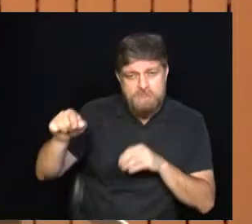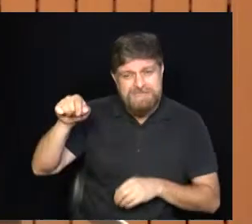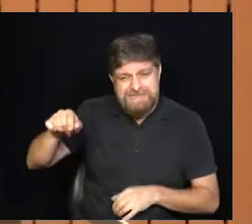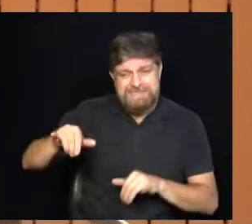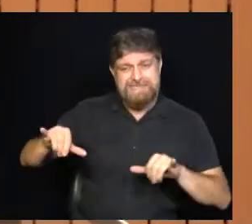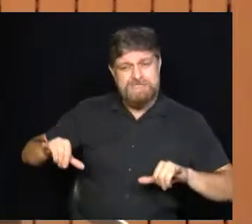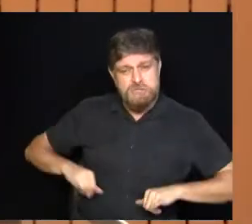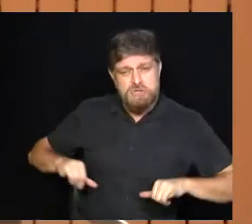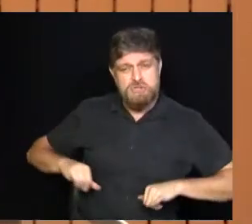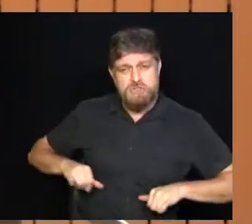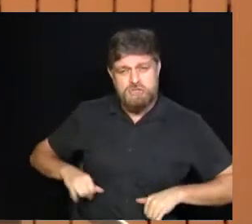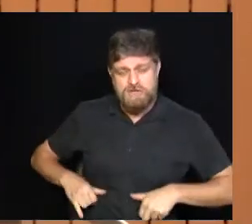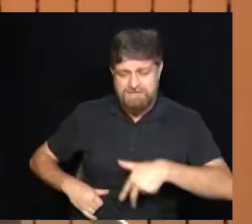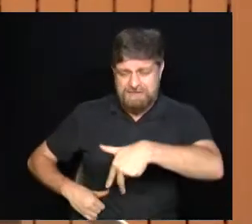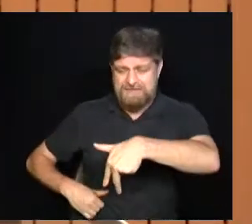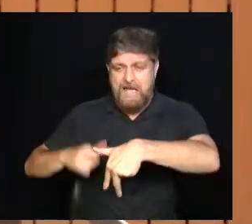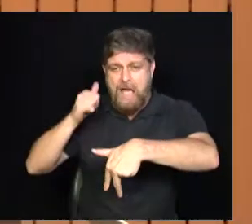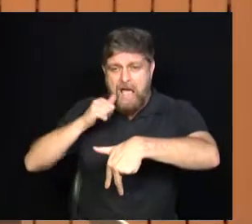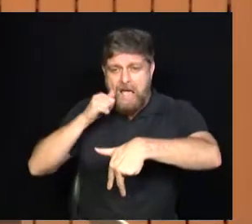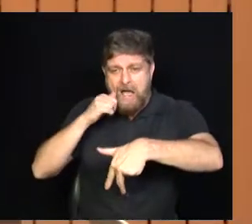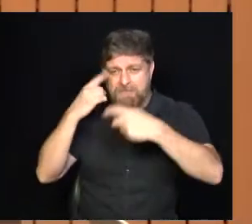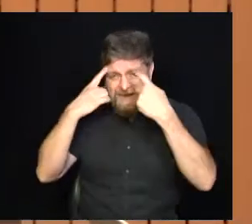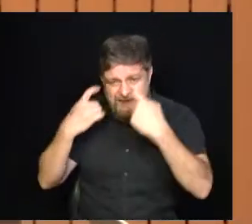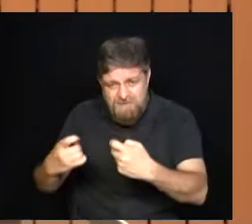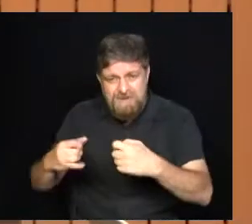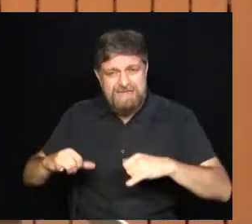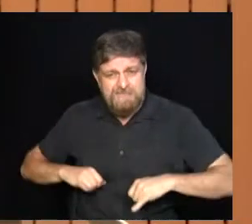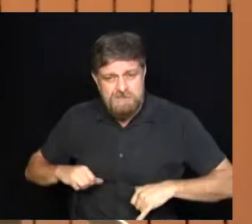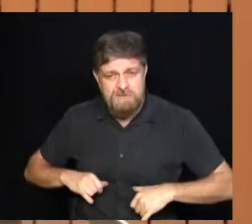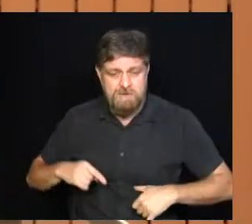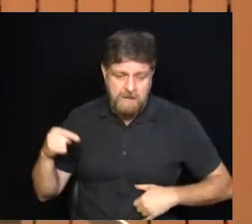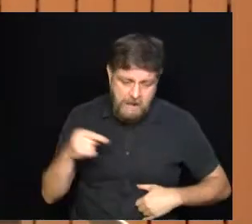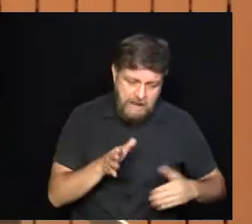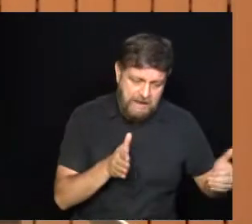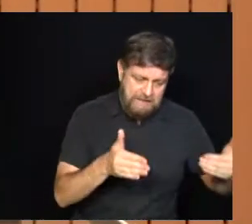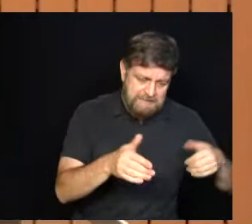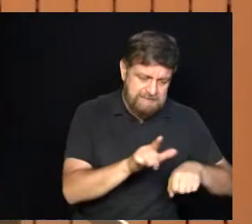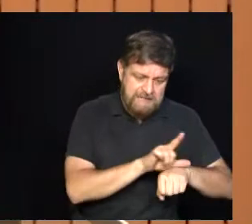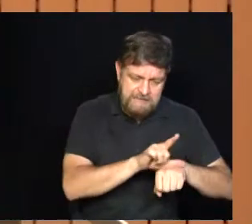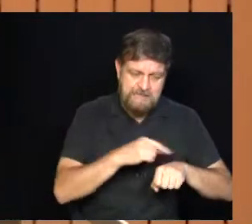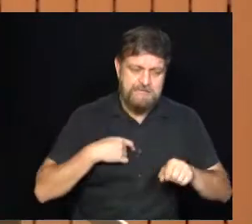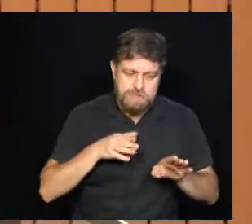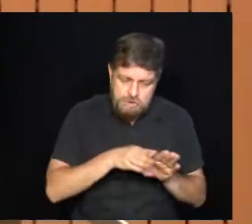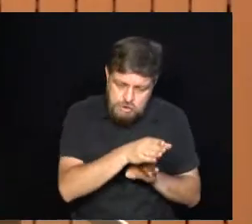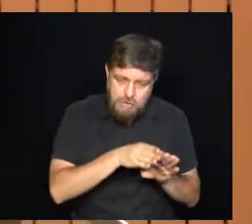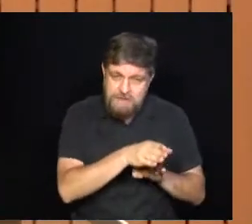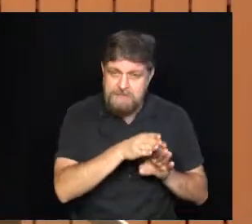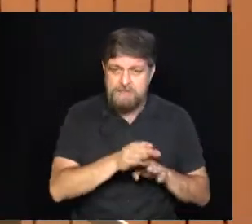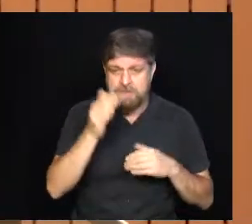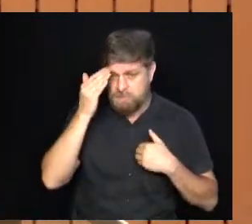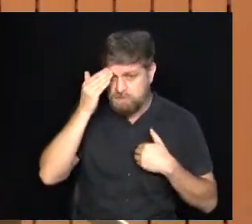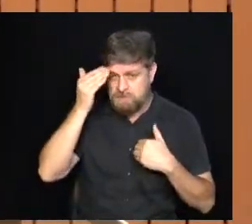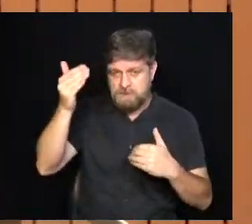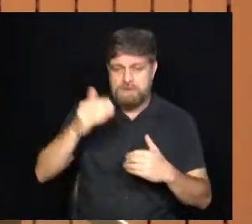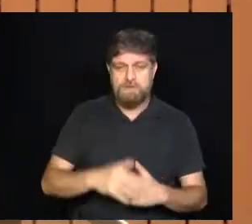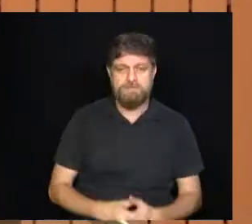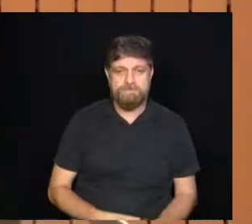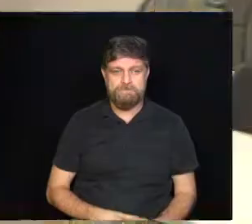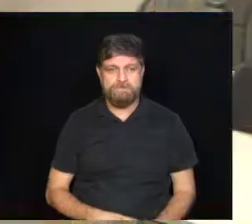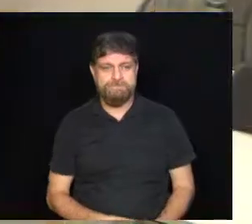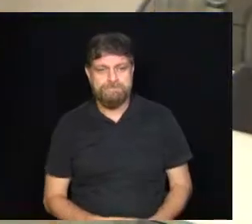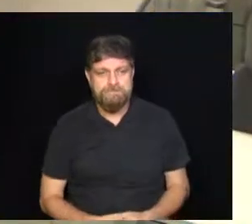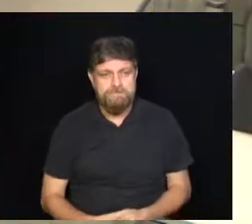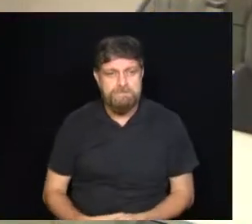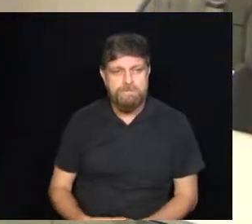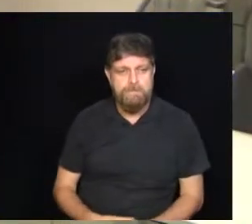sofre violência e não sabe como ajudar, passa na Sala Lilás que a gente orienta. Muito obrigada. Comandante, deixa